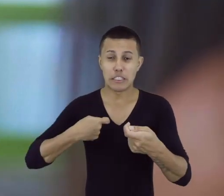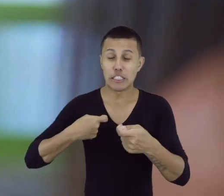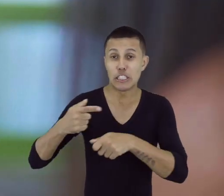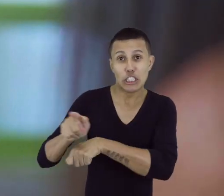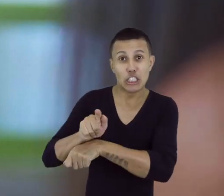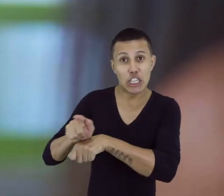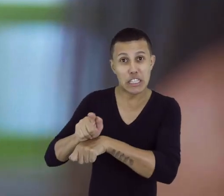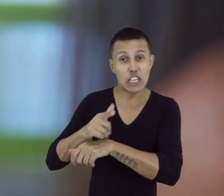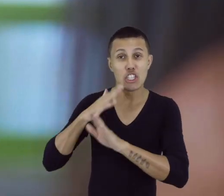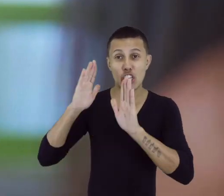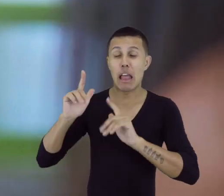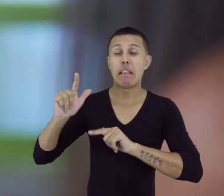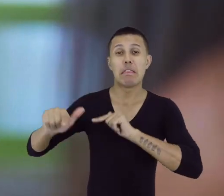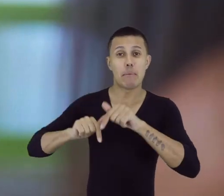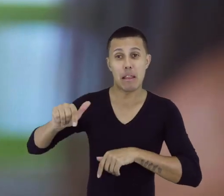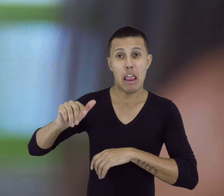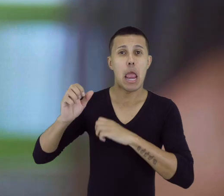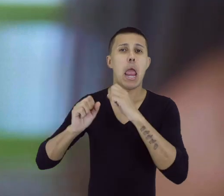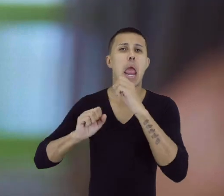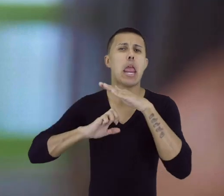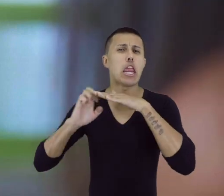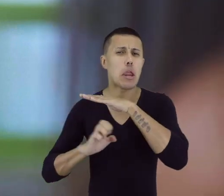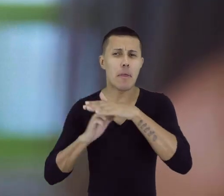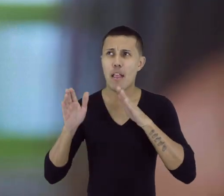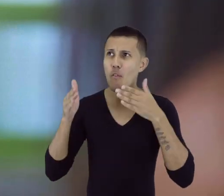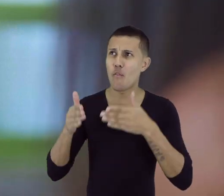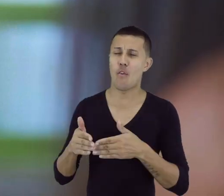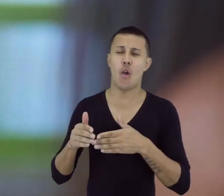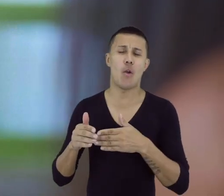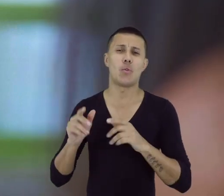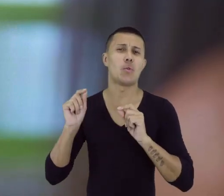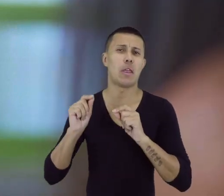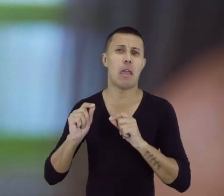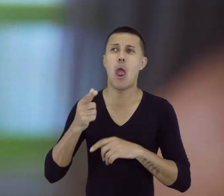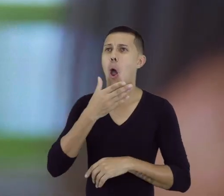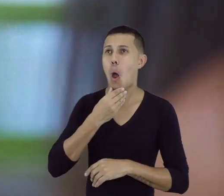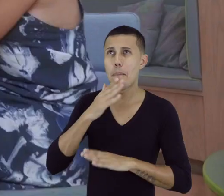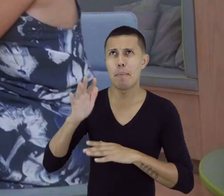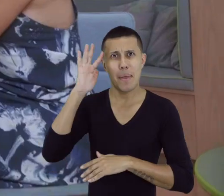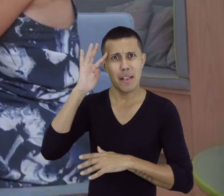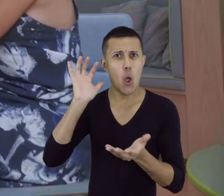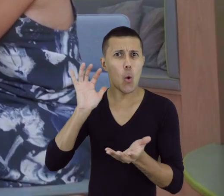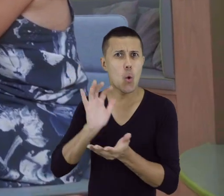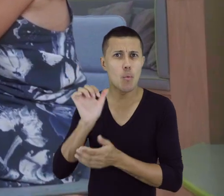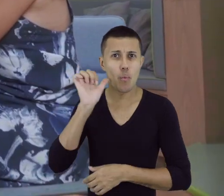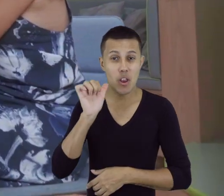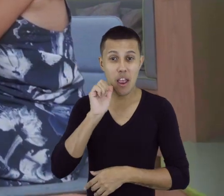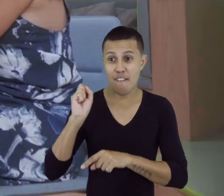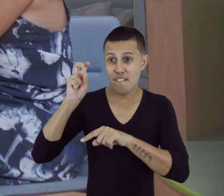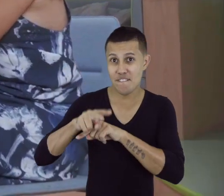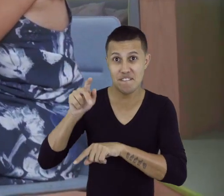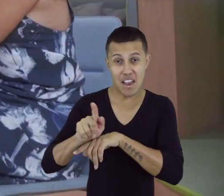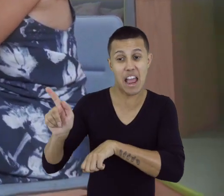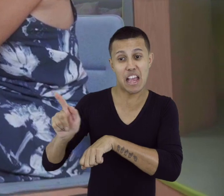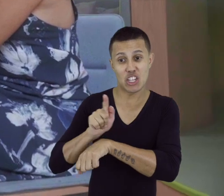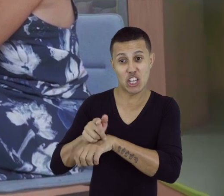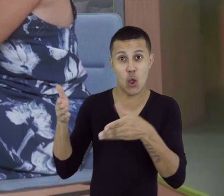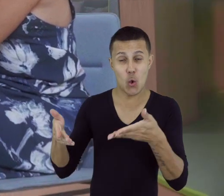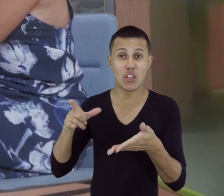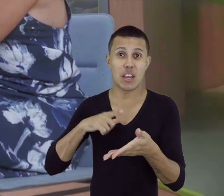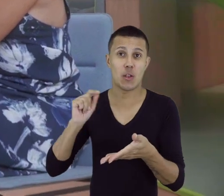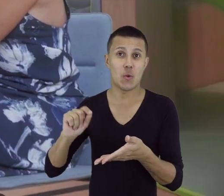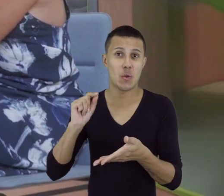gestão, a vida inteira eu trabalhei em empresas extremamente masculinas. E eu falei que a minha missão na Vitude é fazer um board de mulheres. Então, assim, cara, as vagas de gestão que a